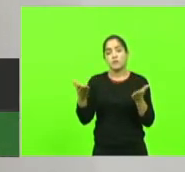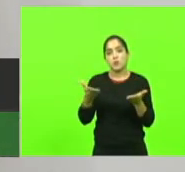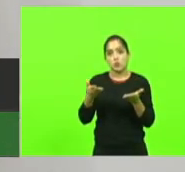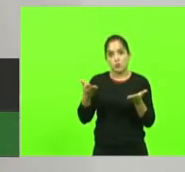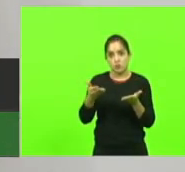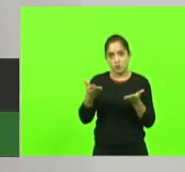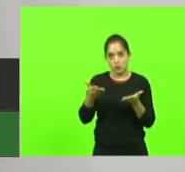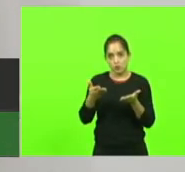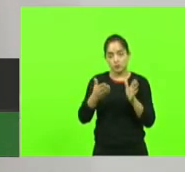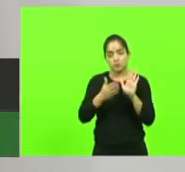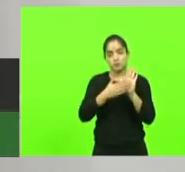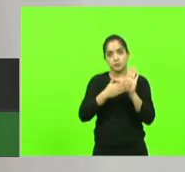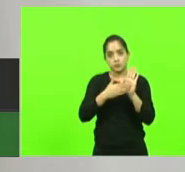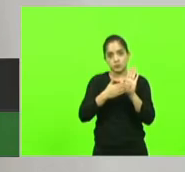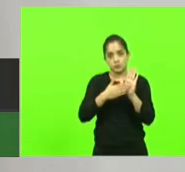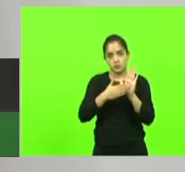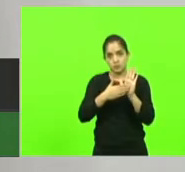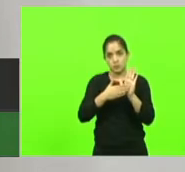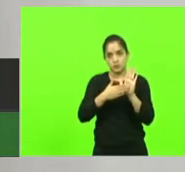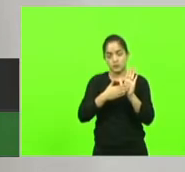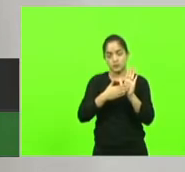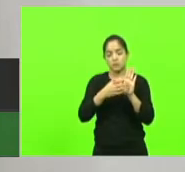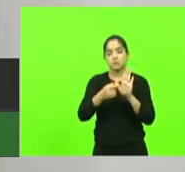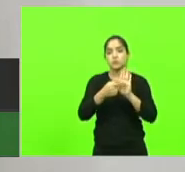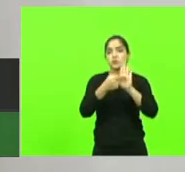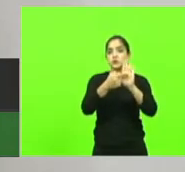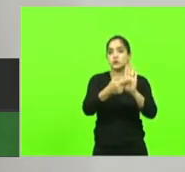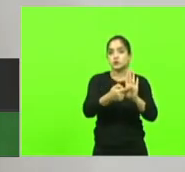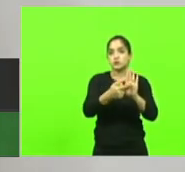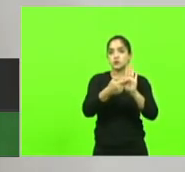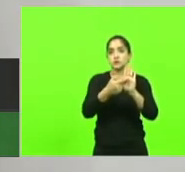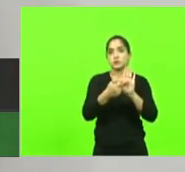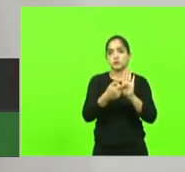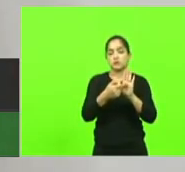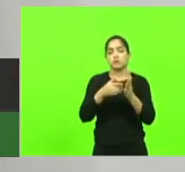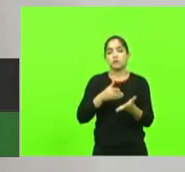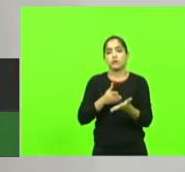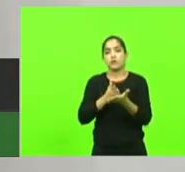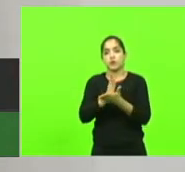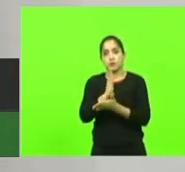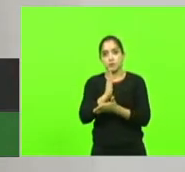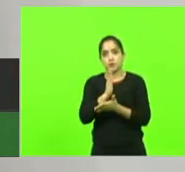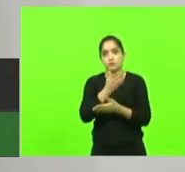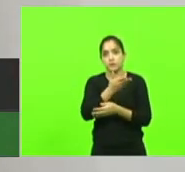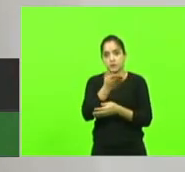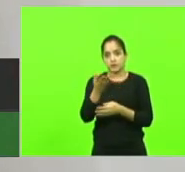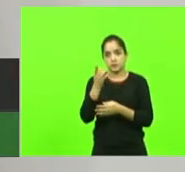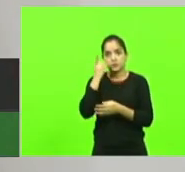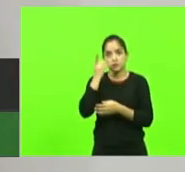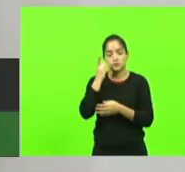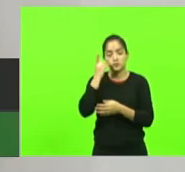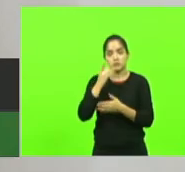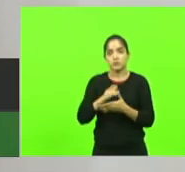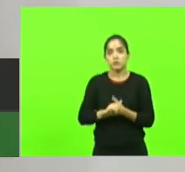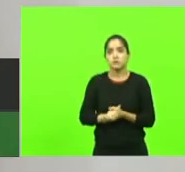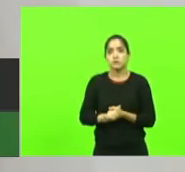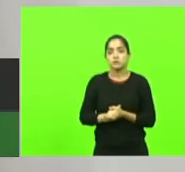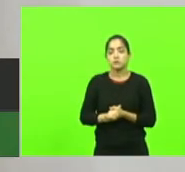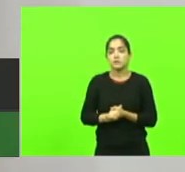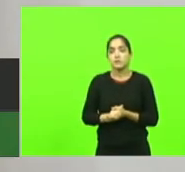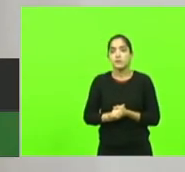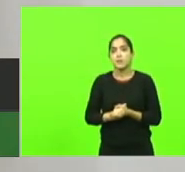nós propusemos através de indicação e que foi aprovado pelos senhores deputados, que é